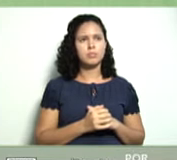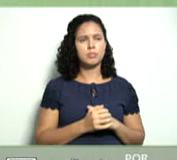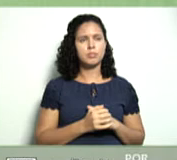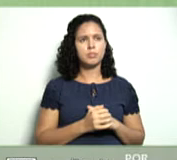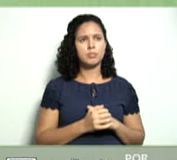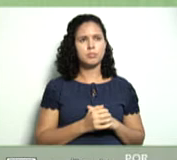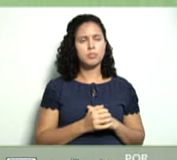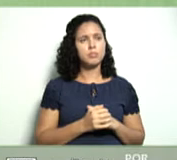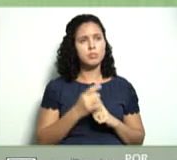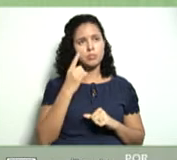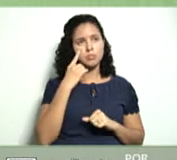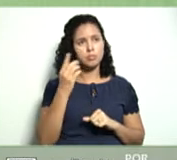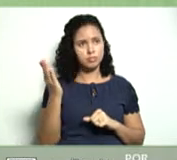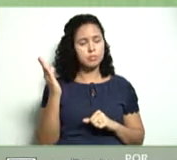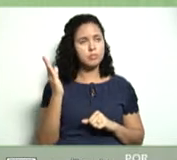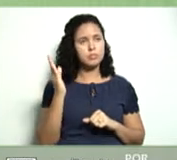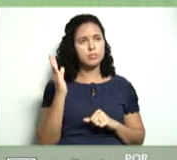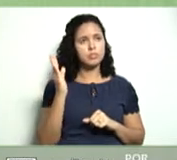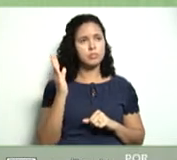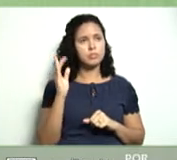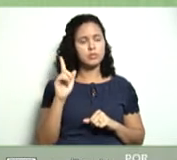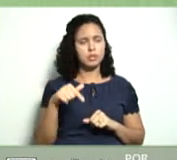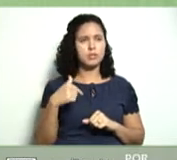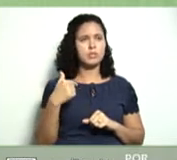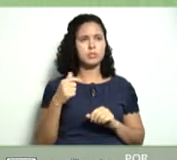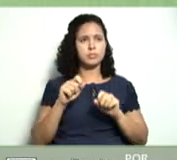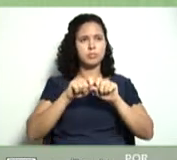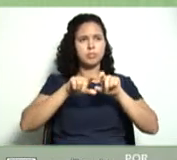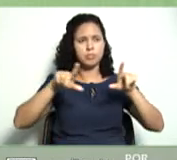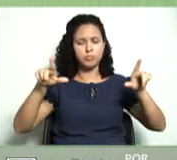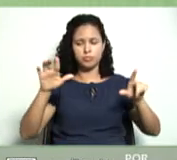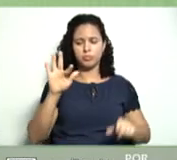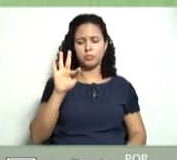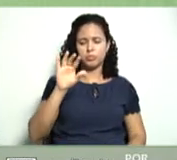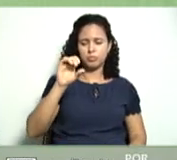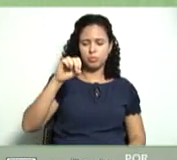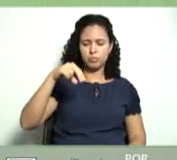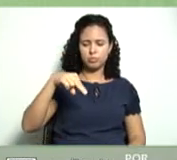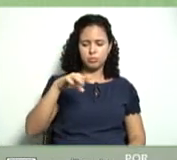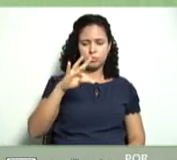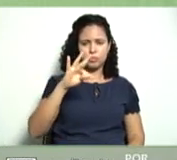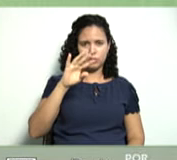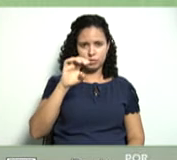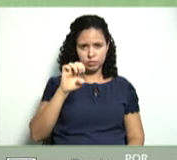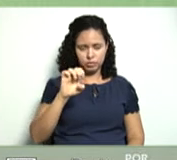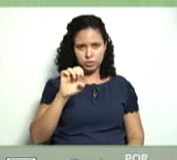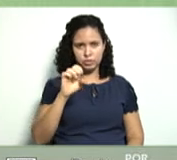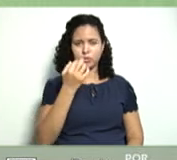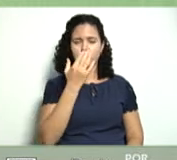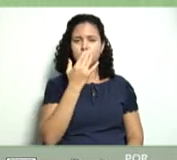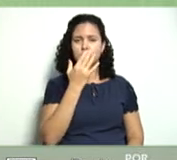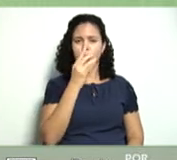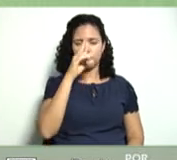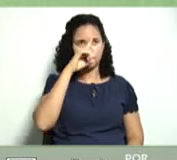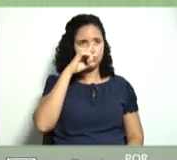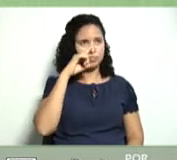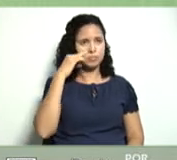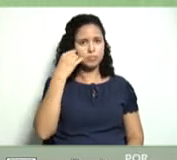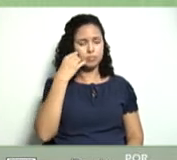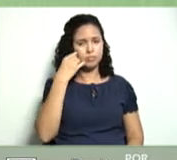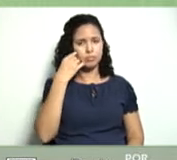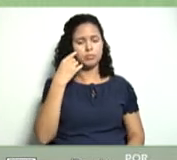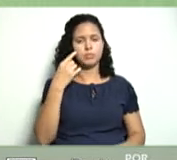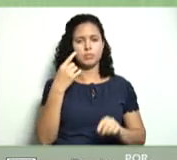pronto olha aí a fonte ficou com a cor amarela e o